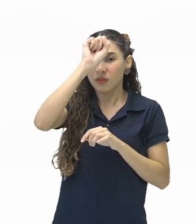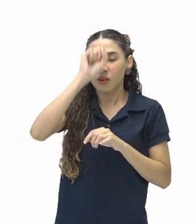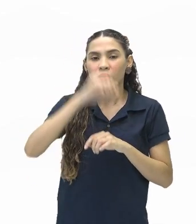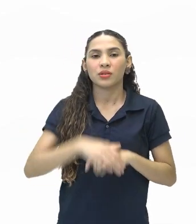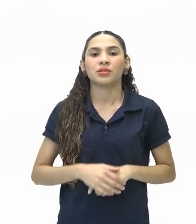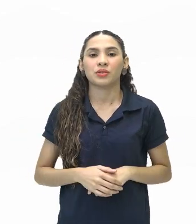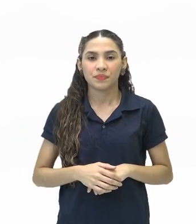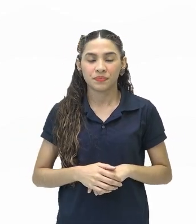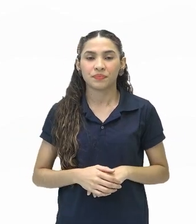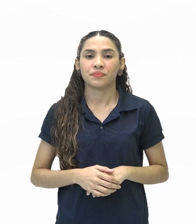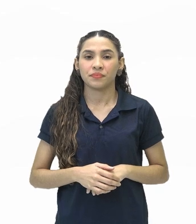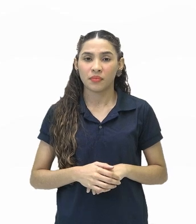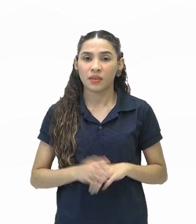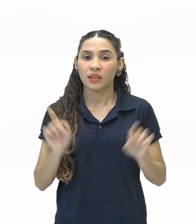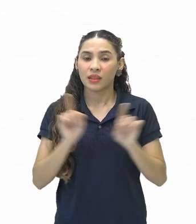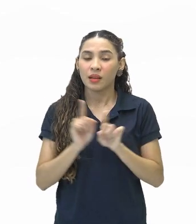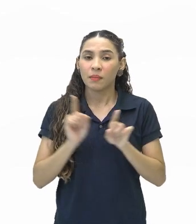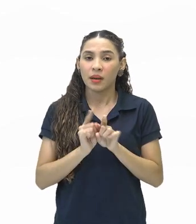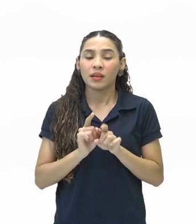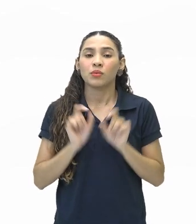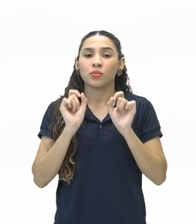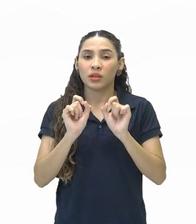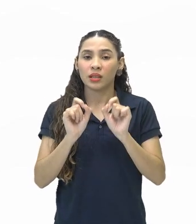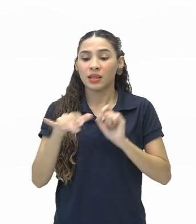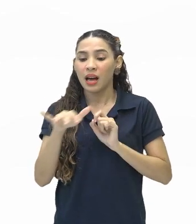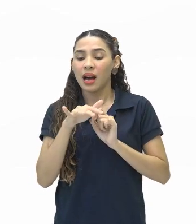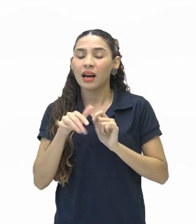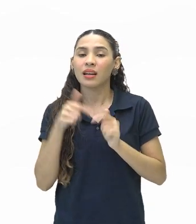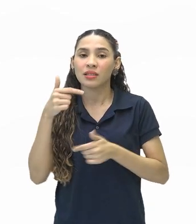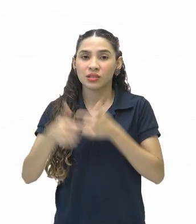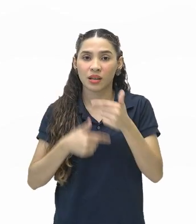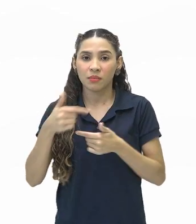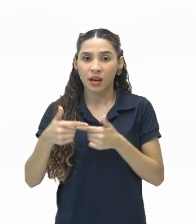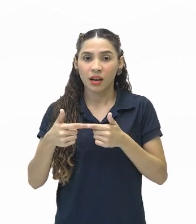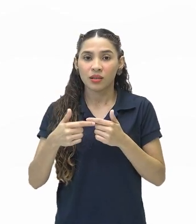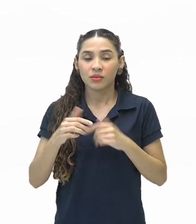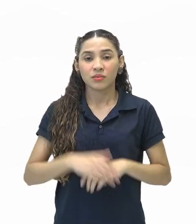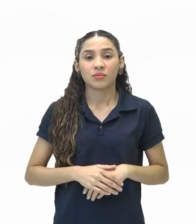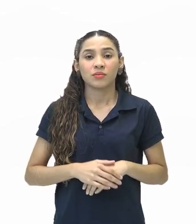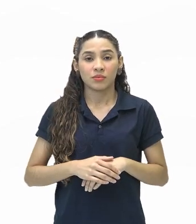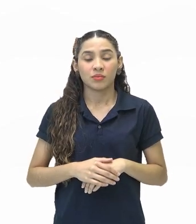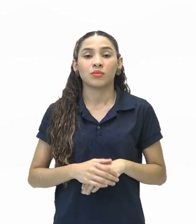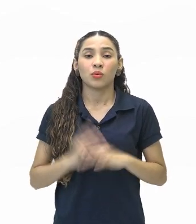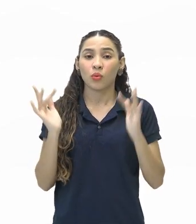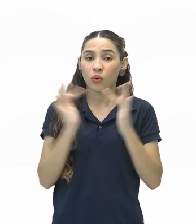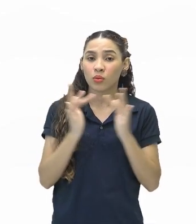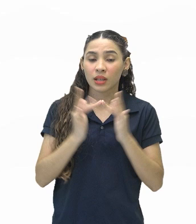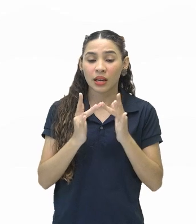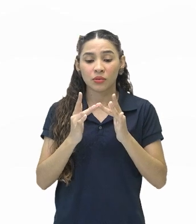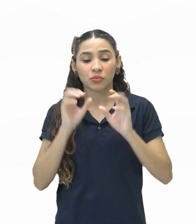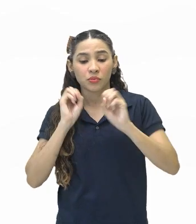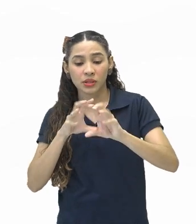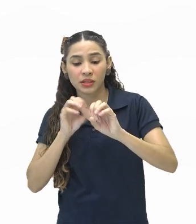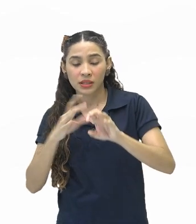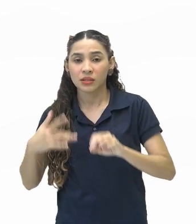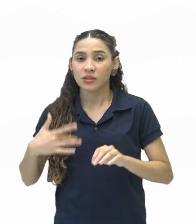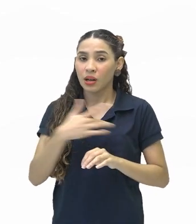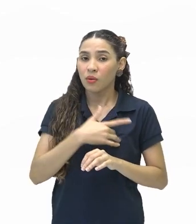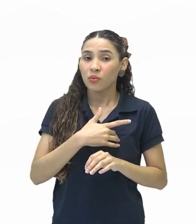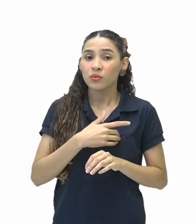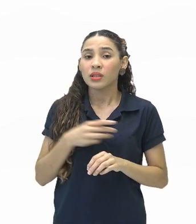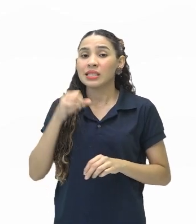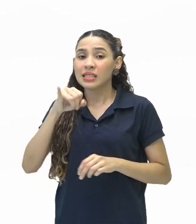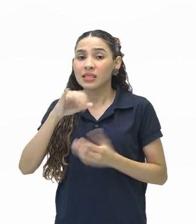para a inserção e ascensão no mercado de trabalho. O acesso à educação e saúde, essa falta de